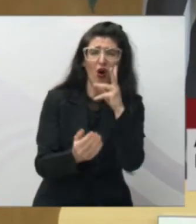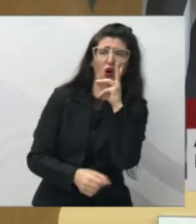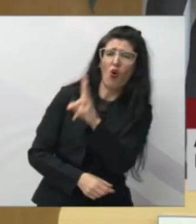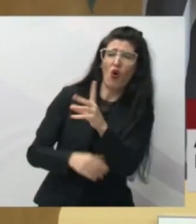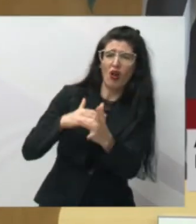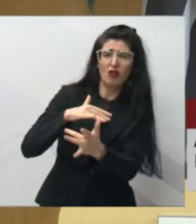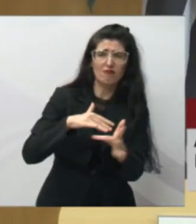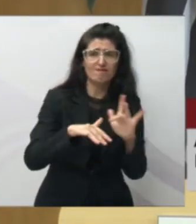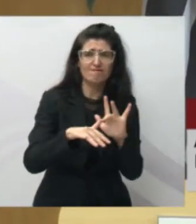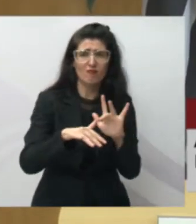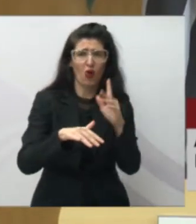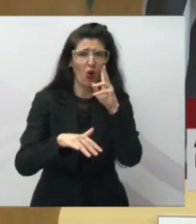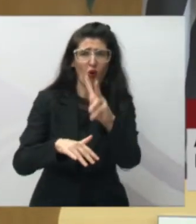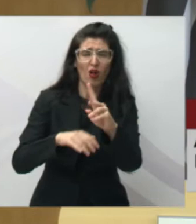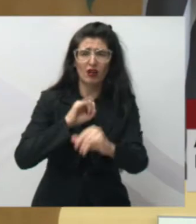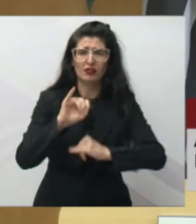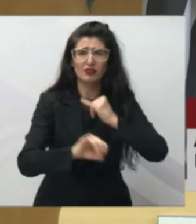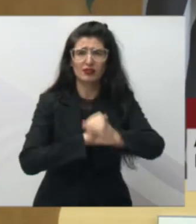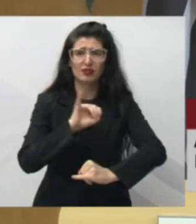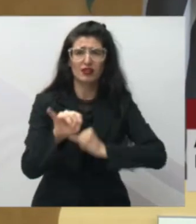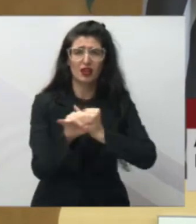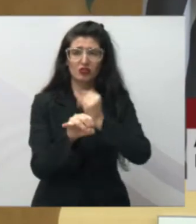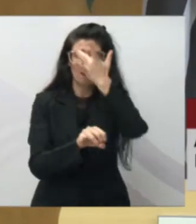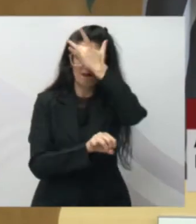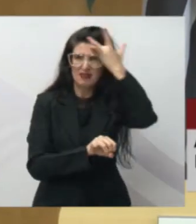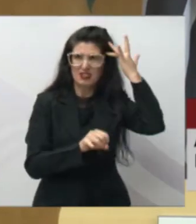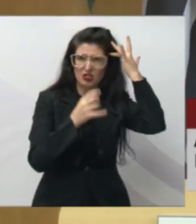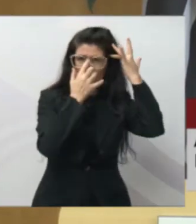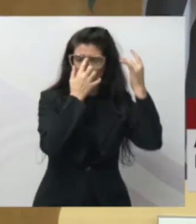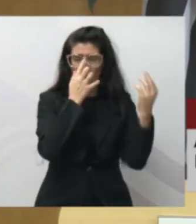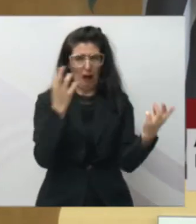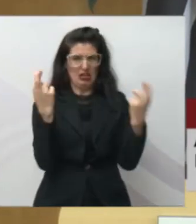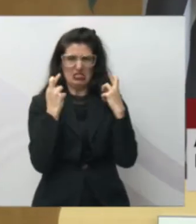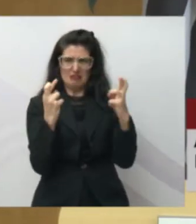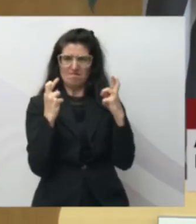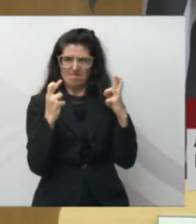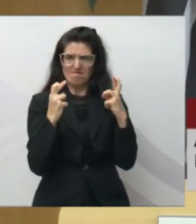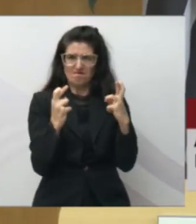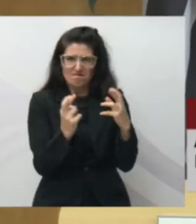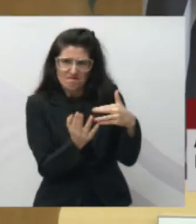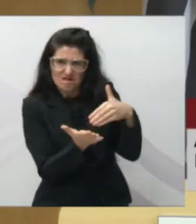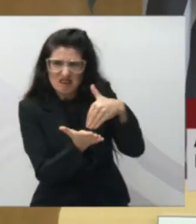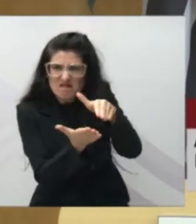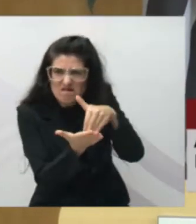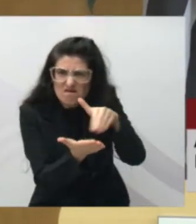redes sociais, e as pessoas torcendo que o vereador tem que demitir